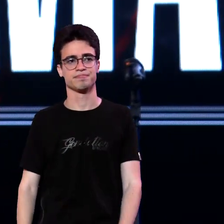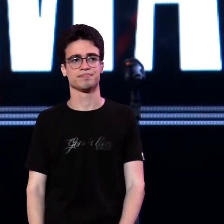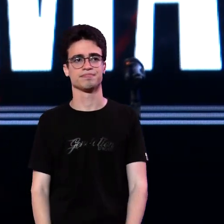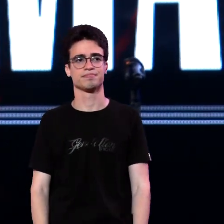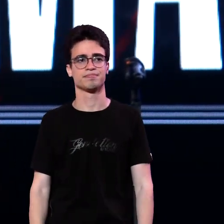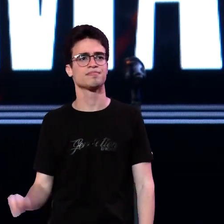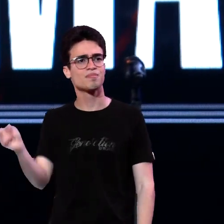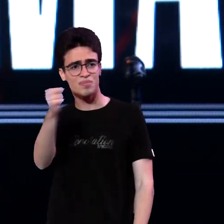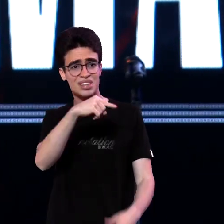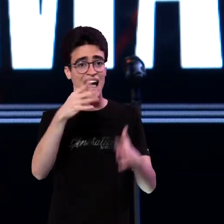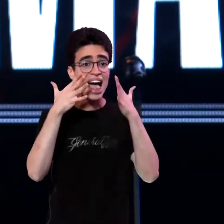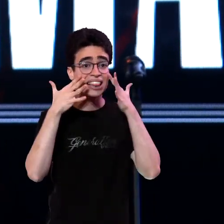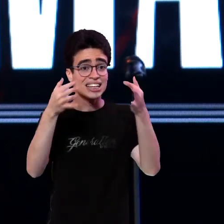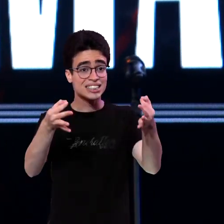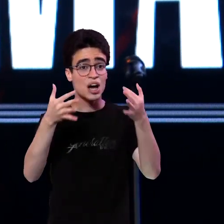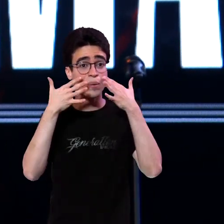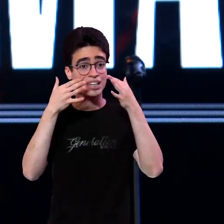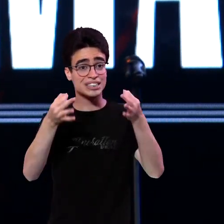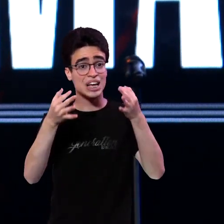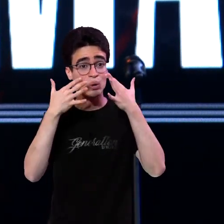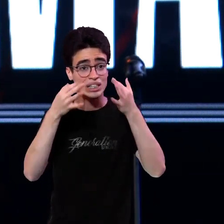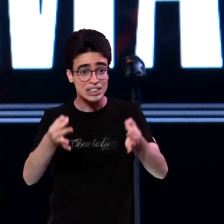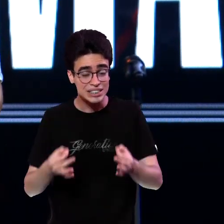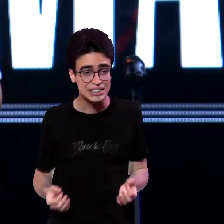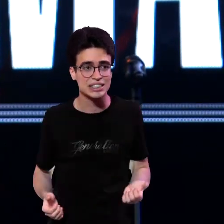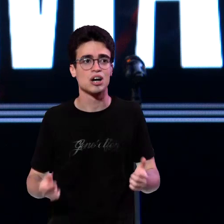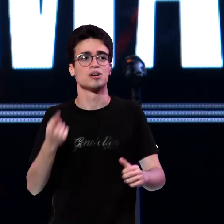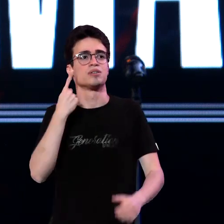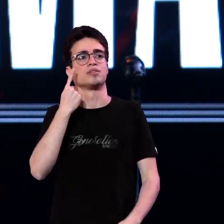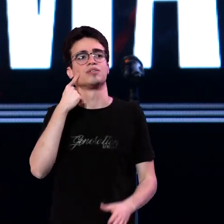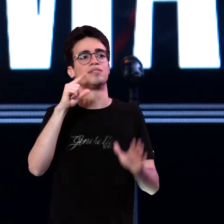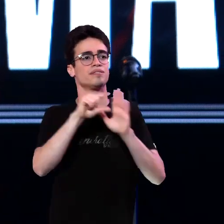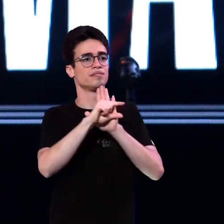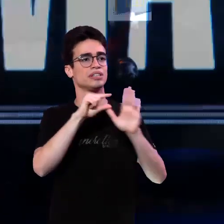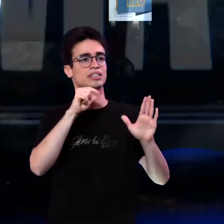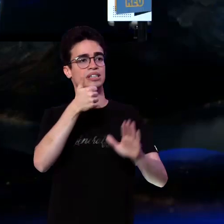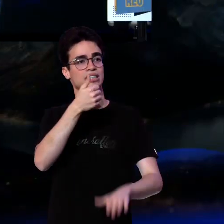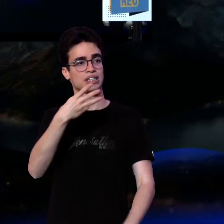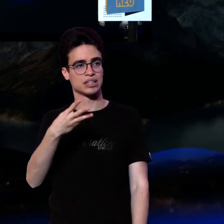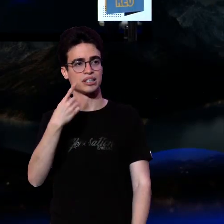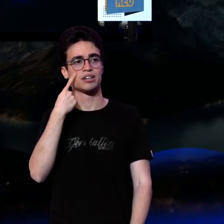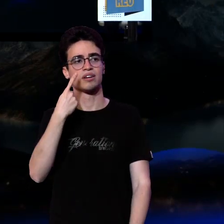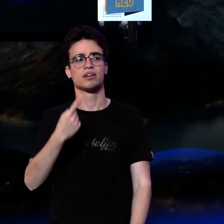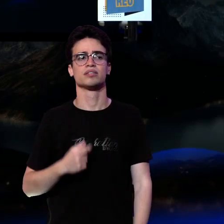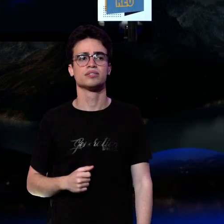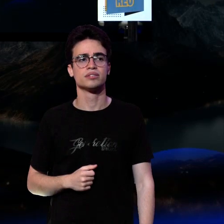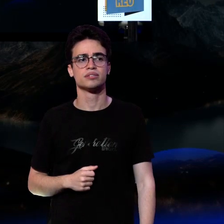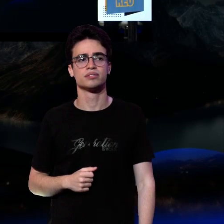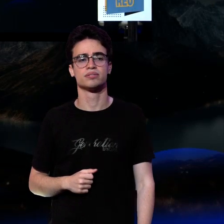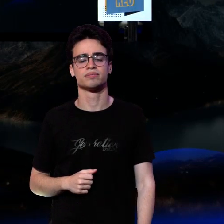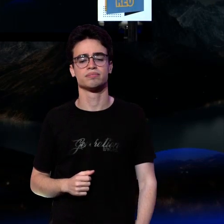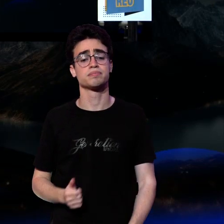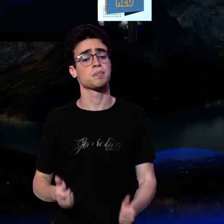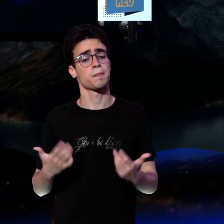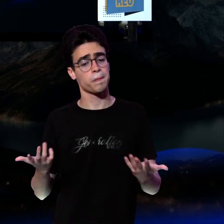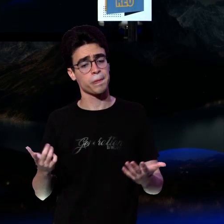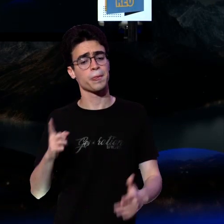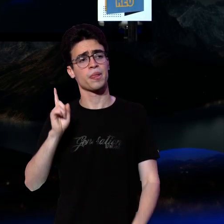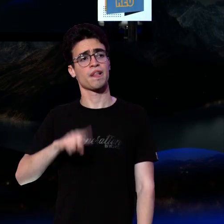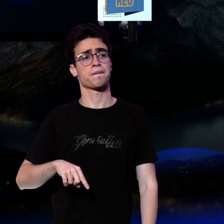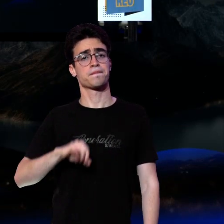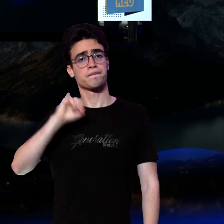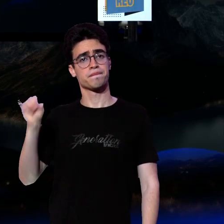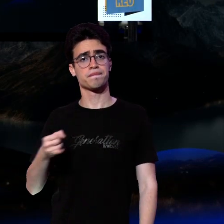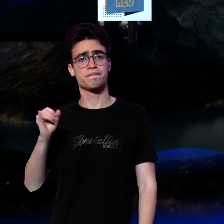Vocês estão prestando atenção? Versículo 13. Certo dia, quando os filhos e as filhas de